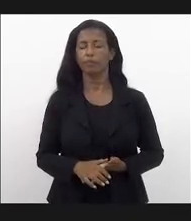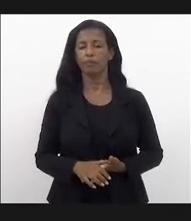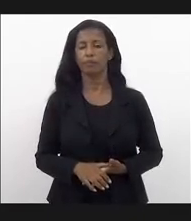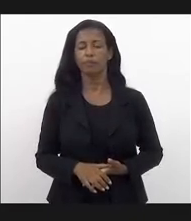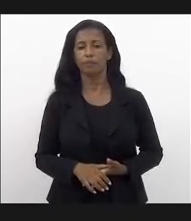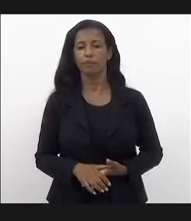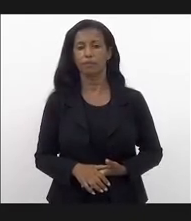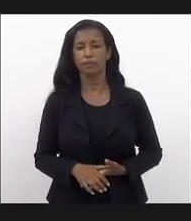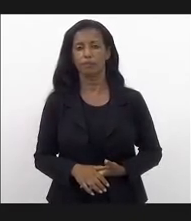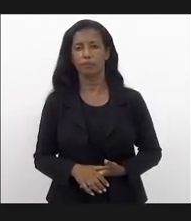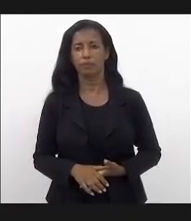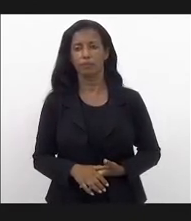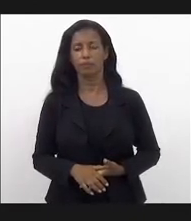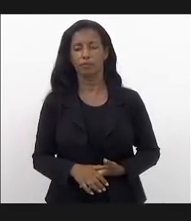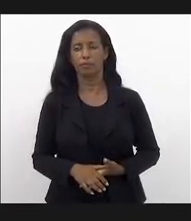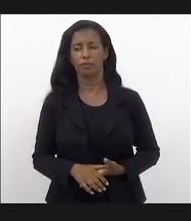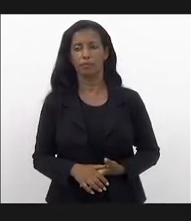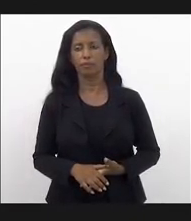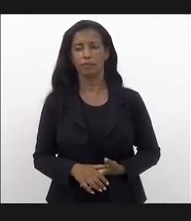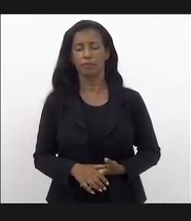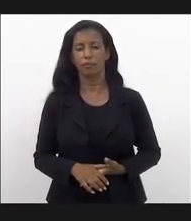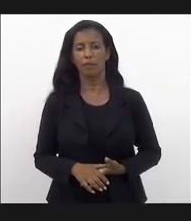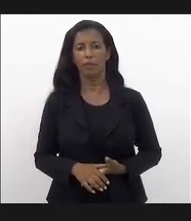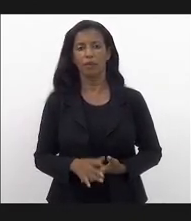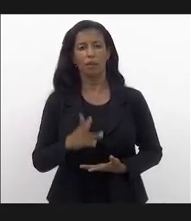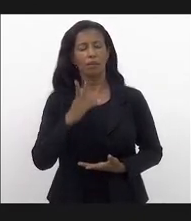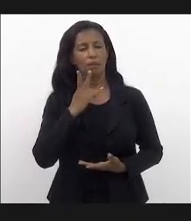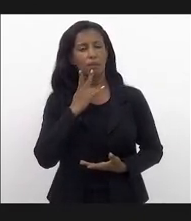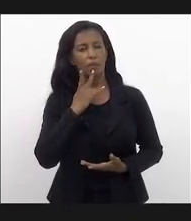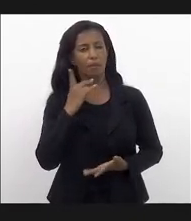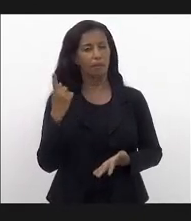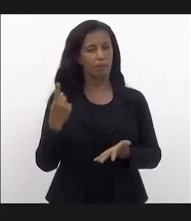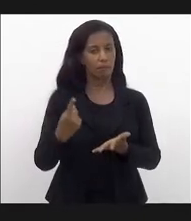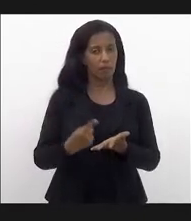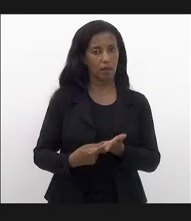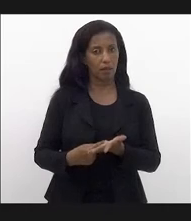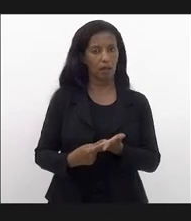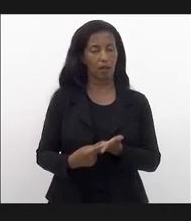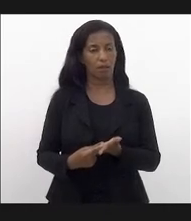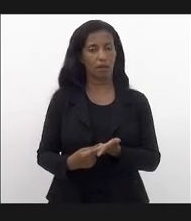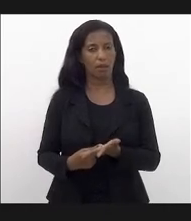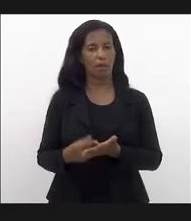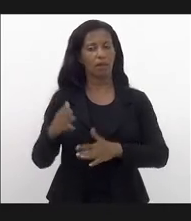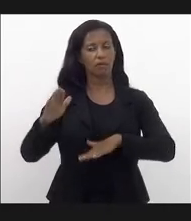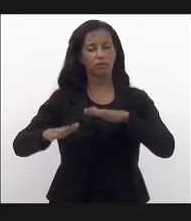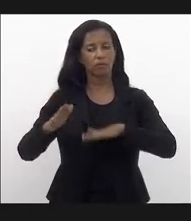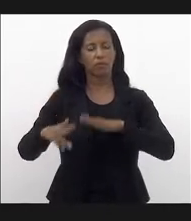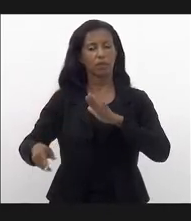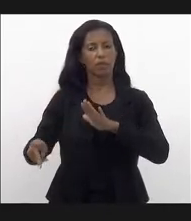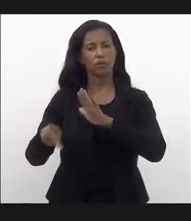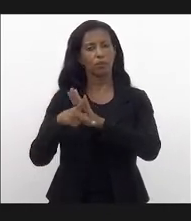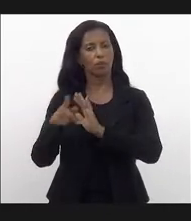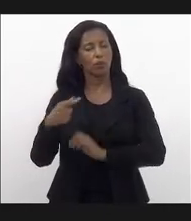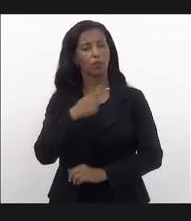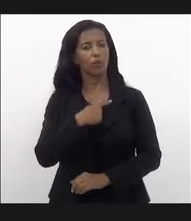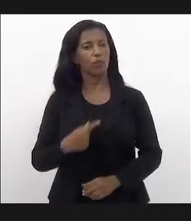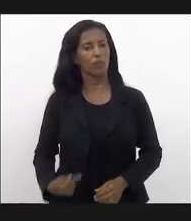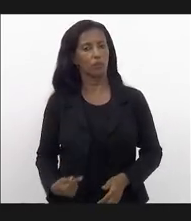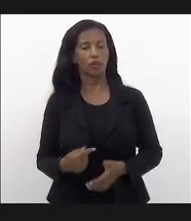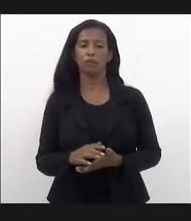para pontuar uma questão que muitas das vezes o próprio governador